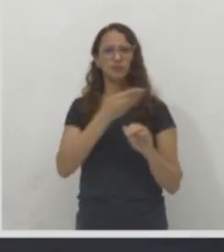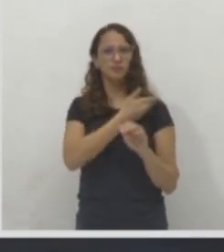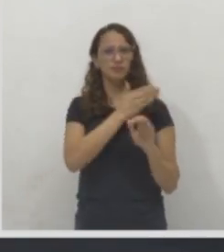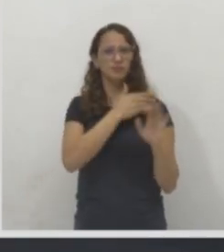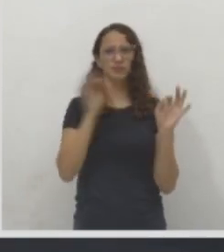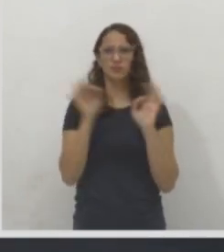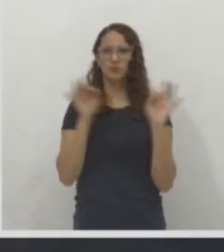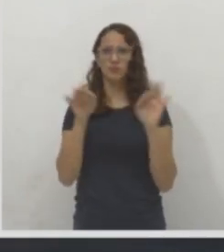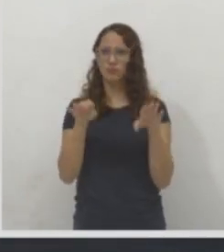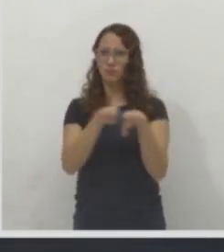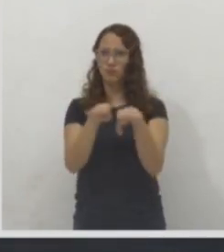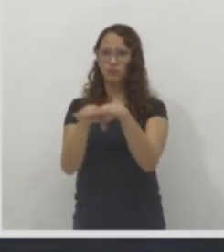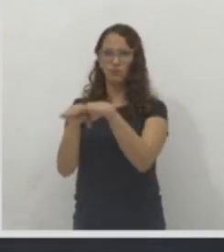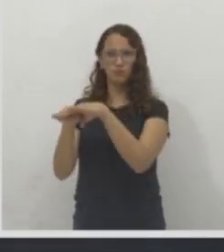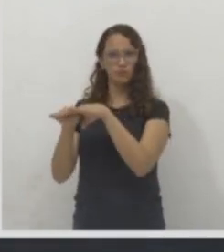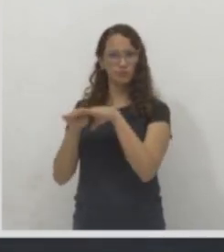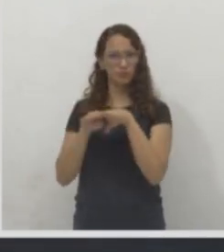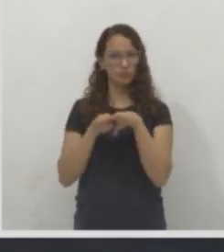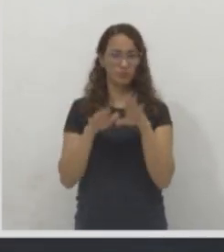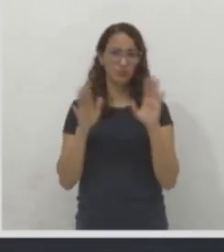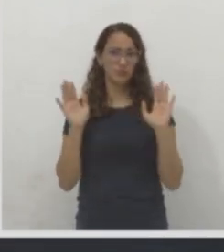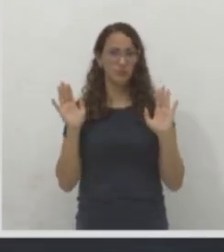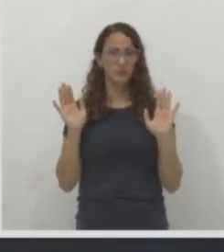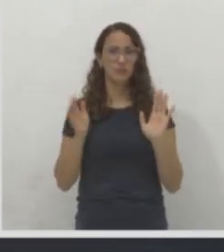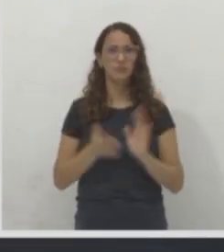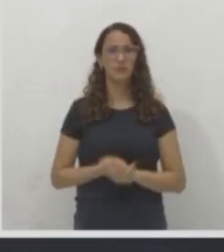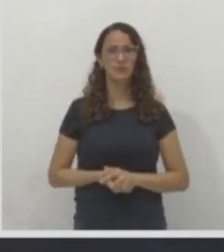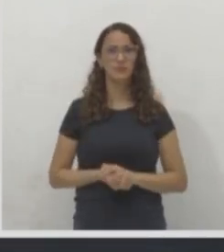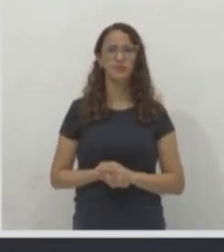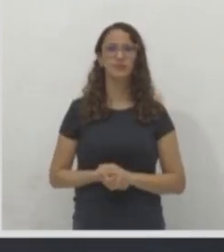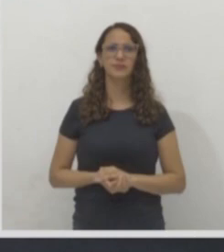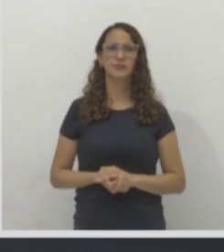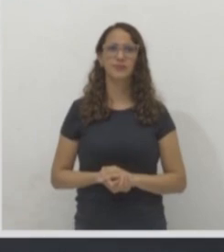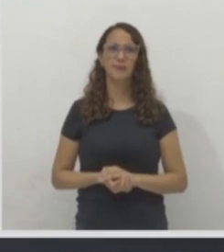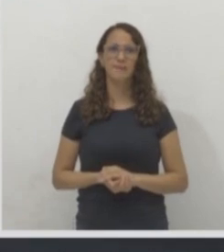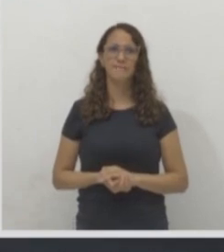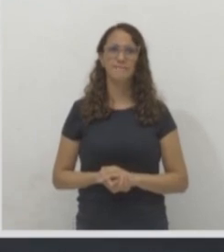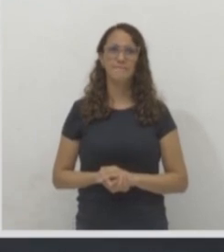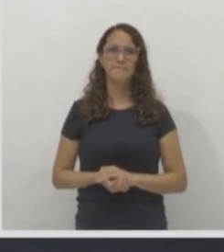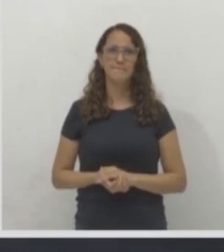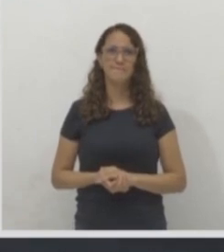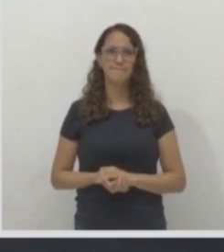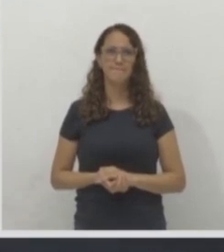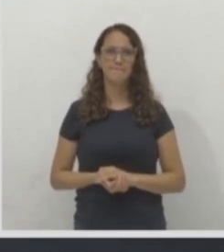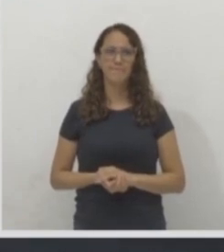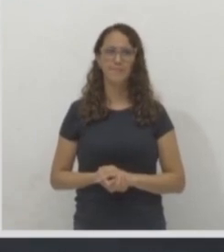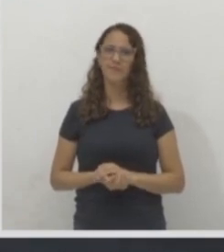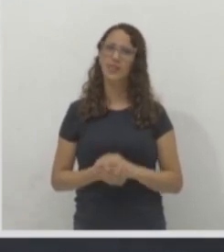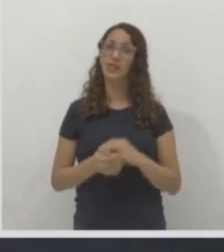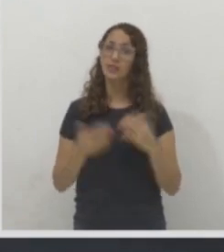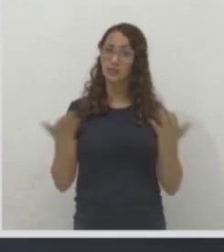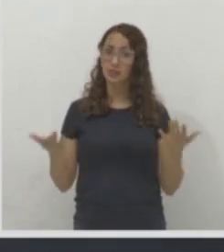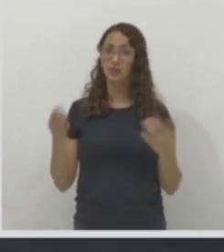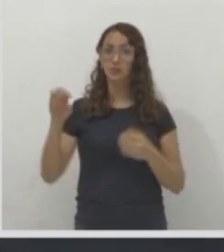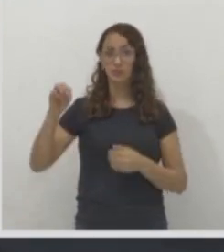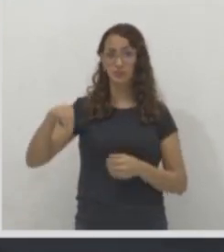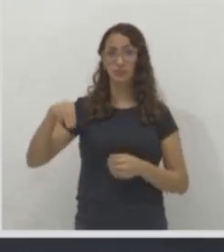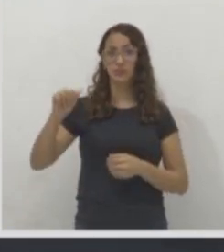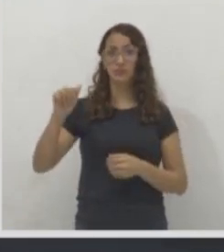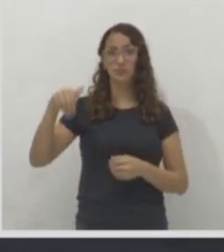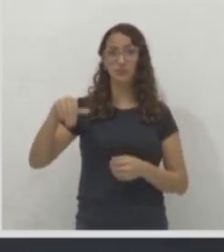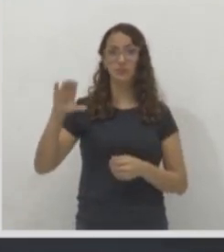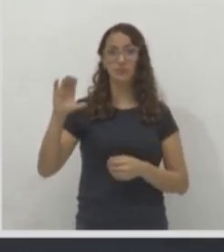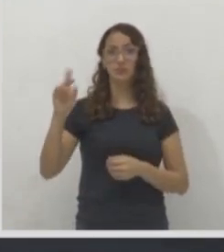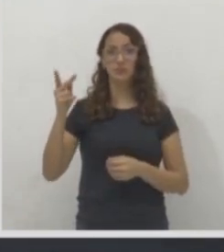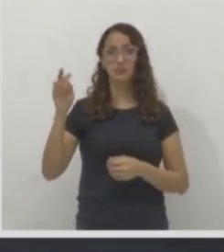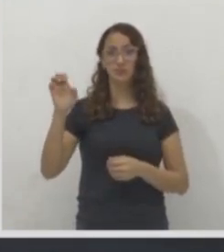certo? Ela também deve estar nas manchetes. E nas manchetes são muito comuns